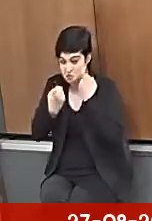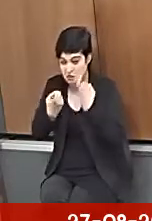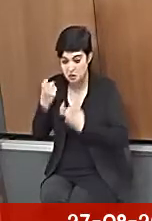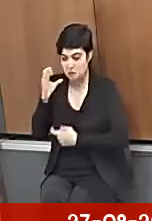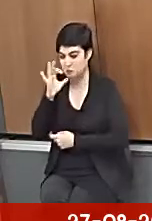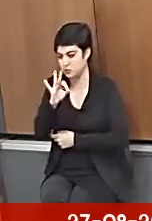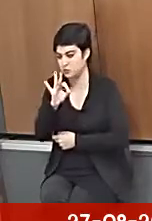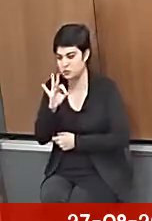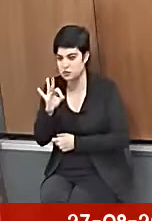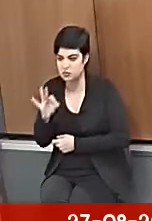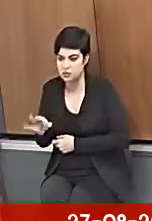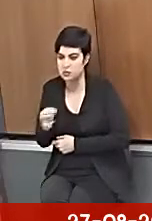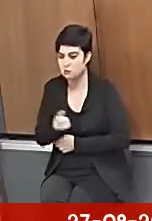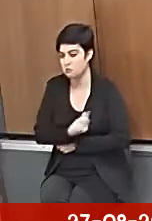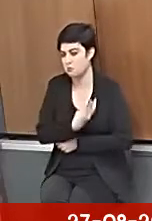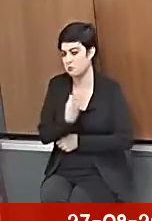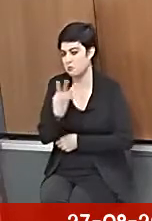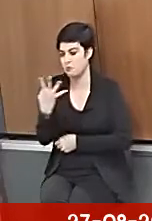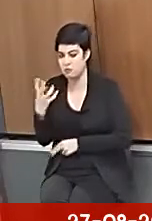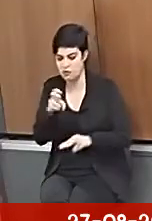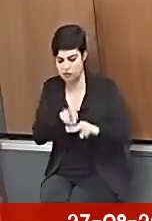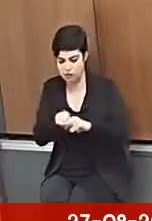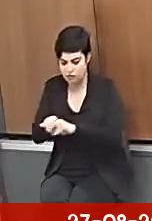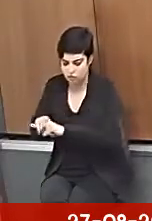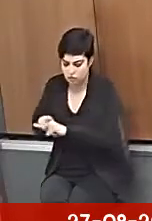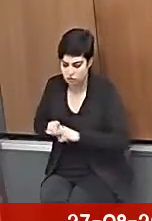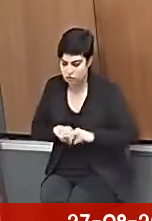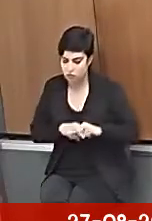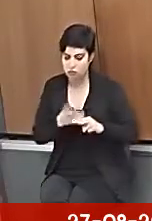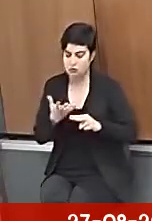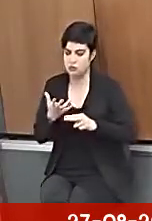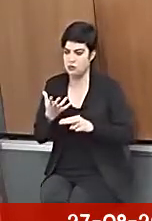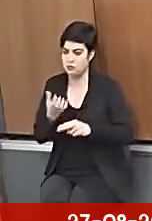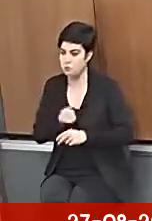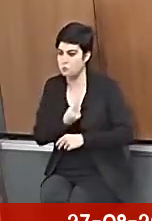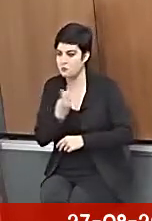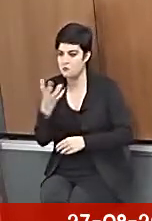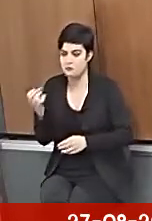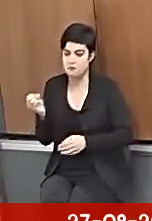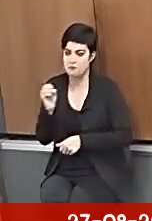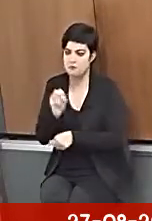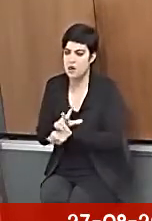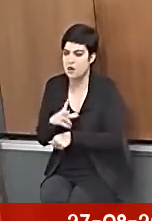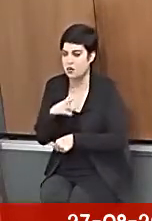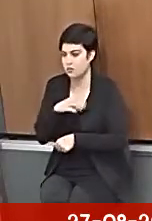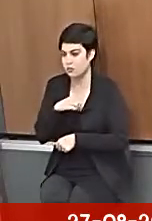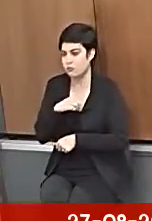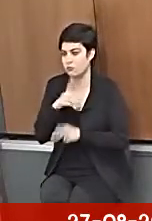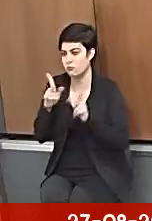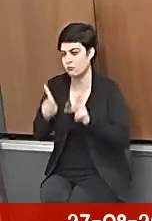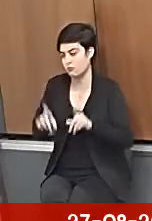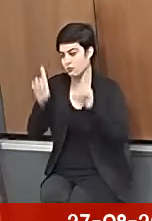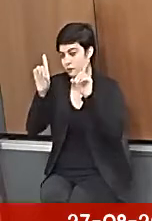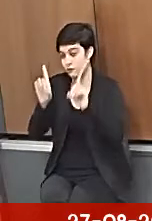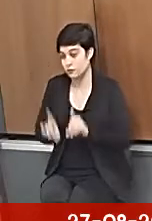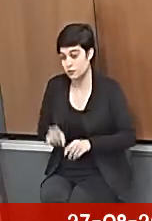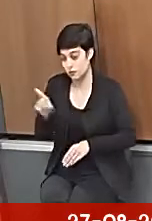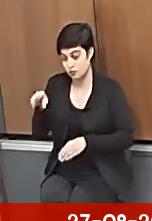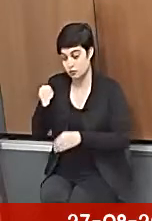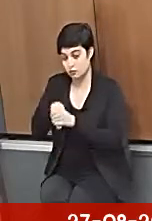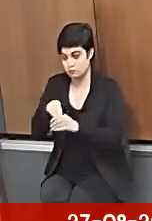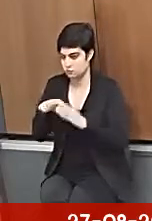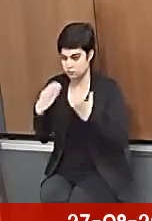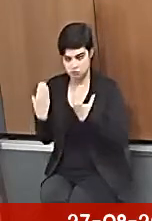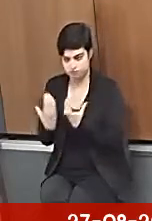porcentagem de quanto os números de cadeiras quantas vagas nós destinaremos as pessoas que têm algum tipo de